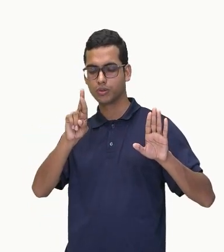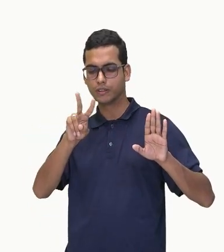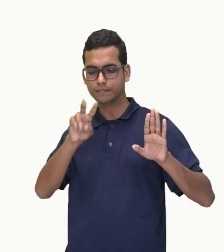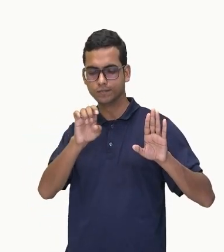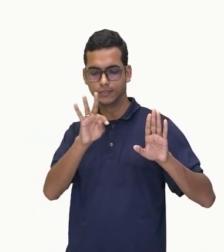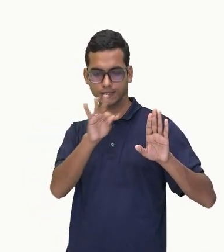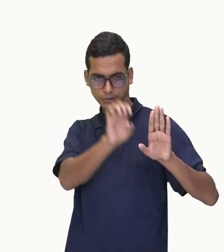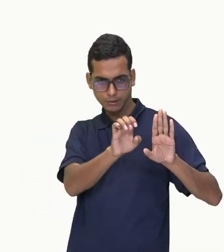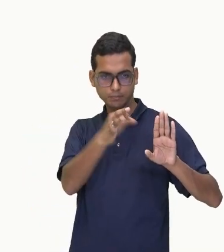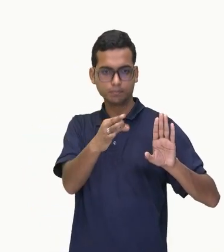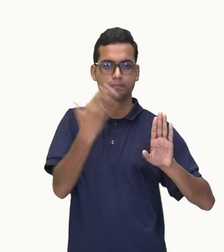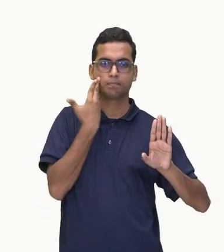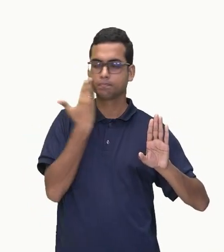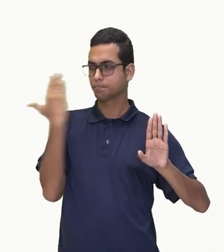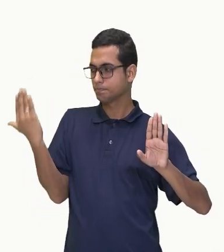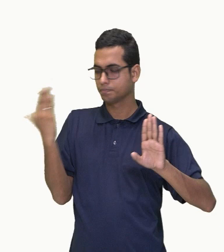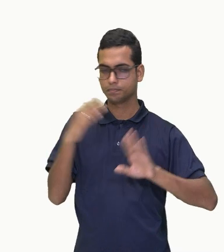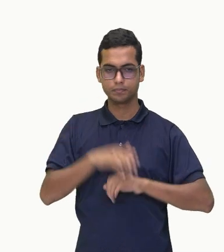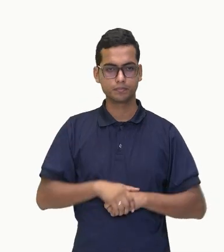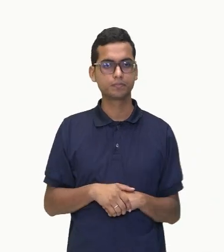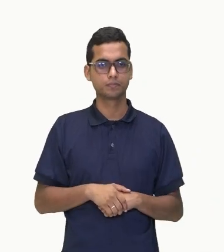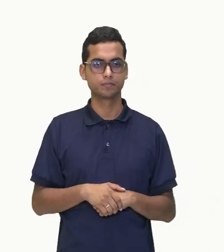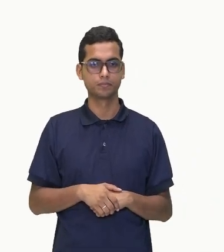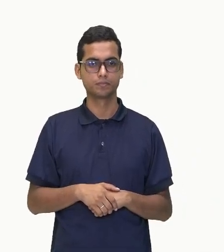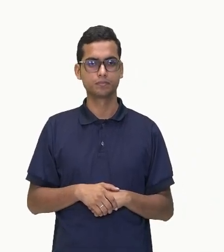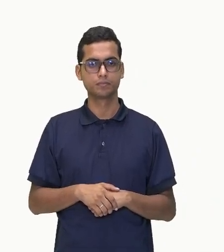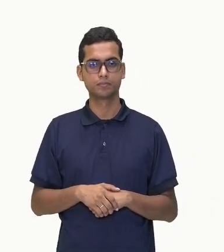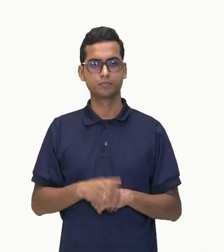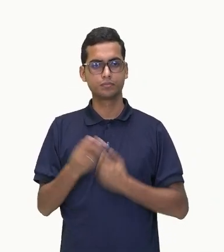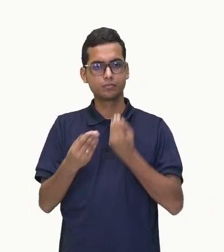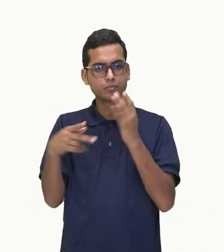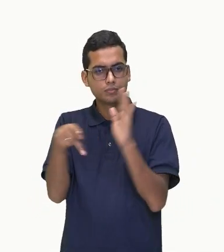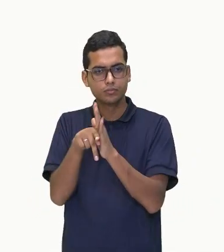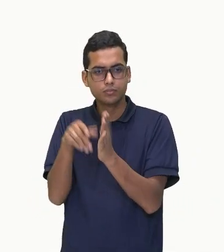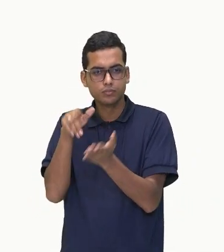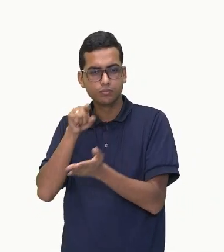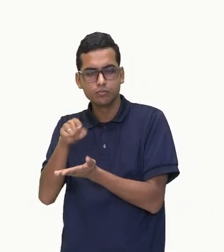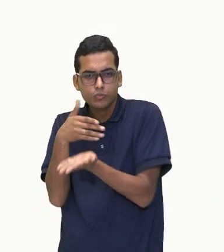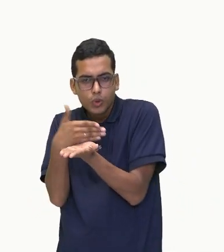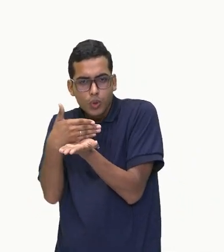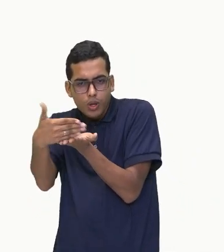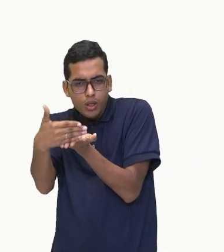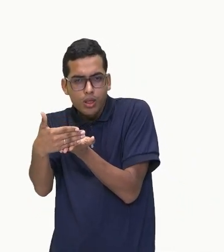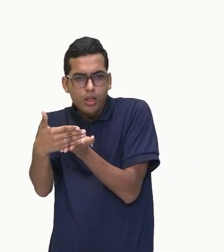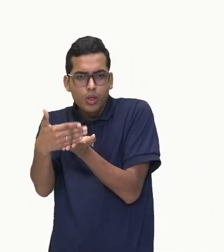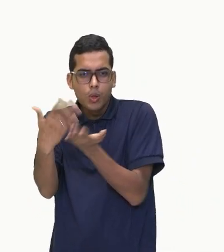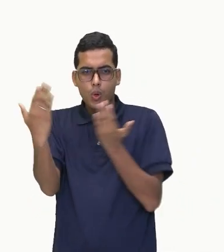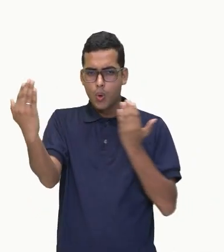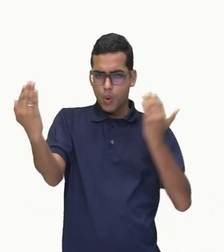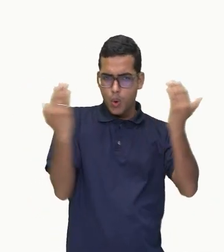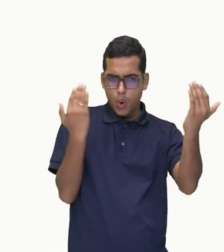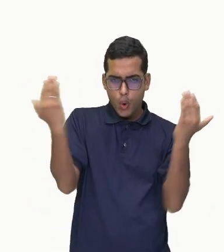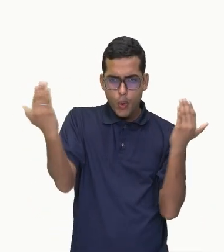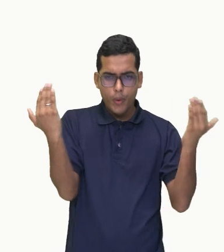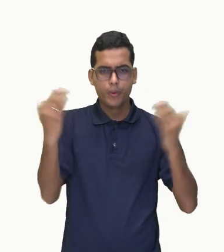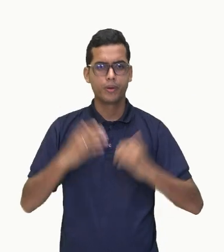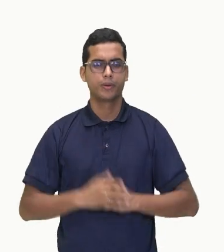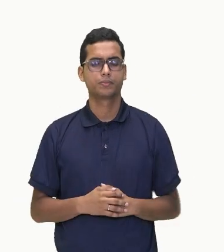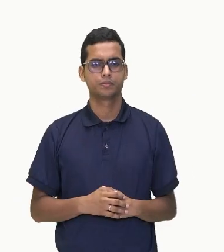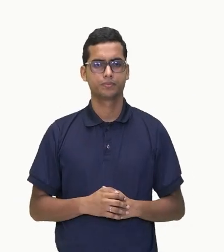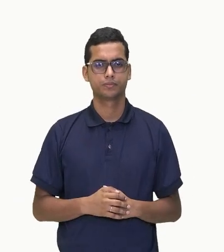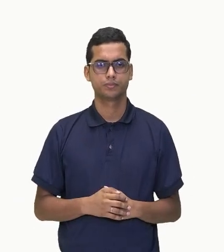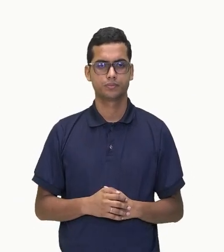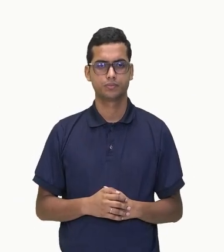em segundo. Aí eu quero saber, ó, comparando a sua posição inicial comparando, ó, olha lá, quem